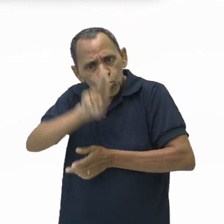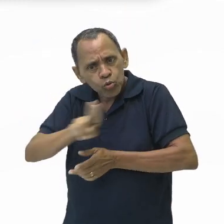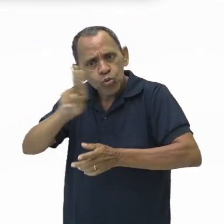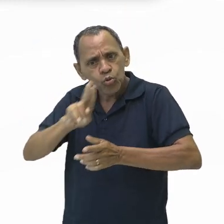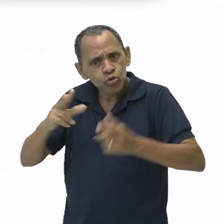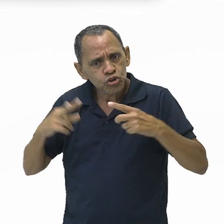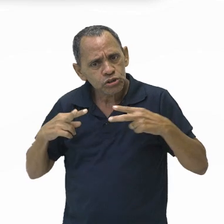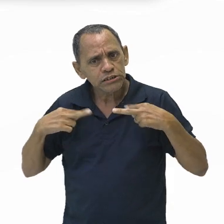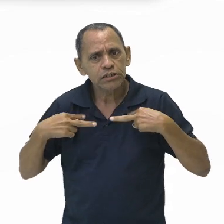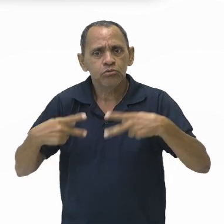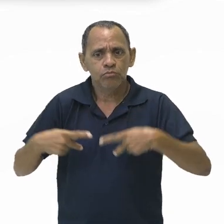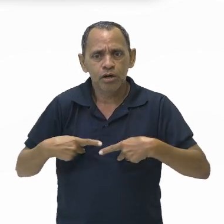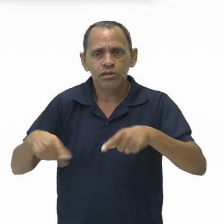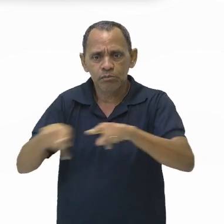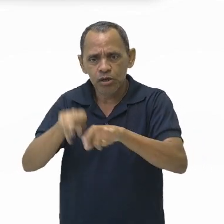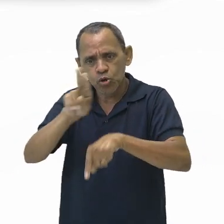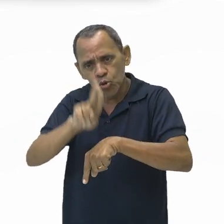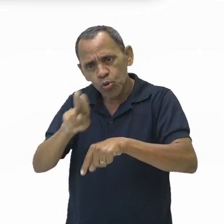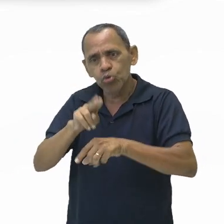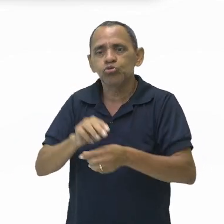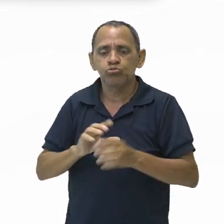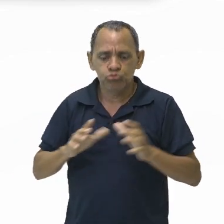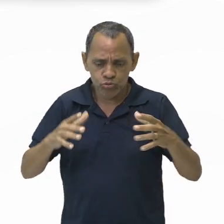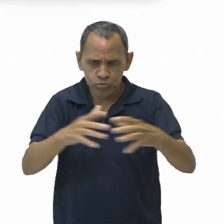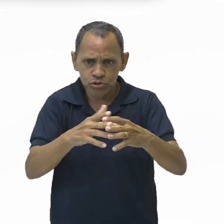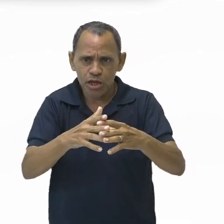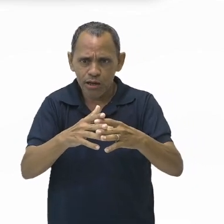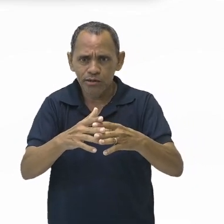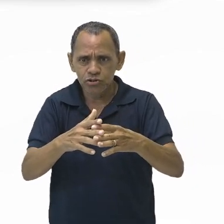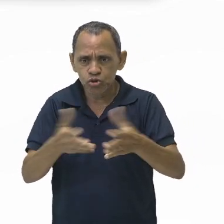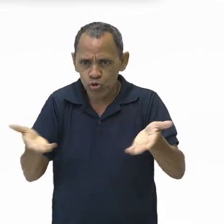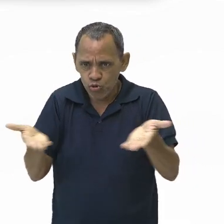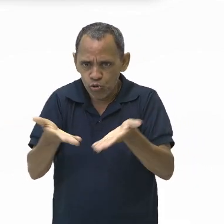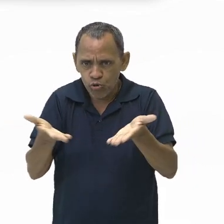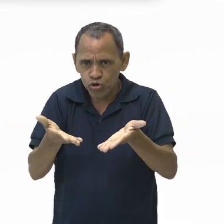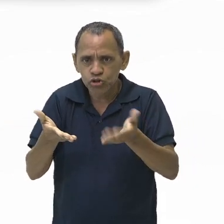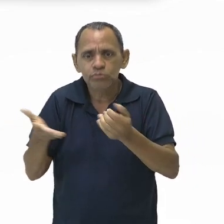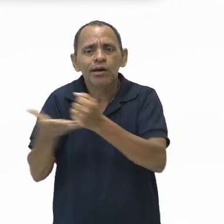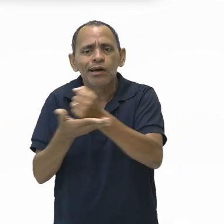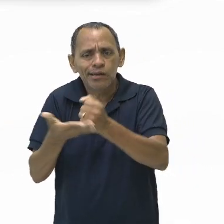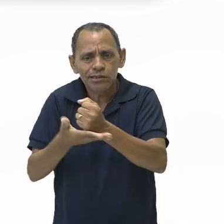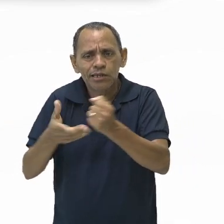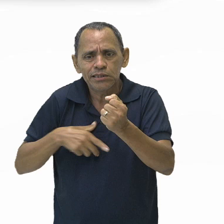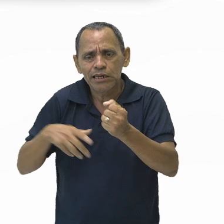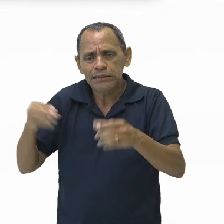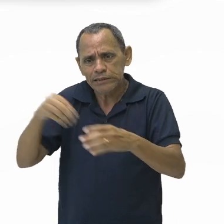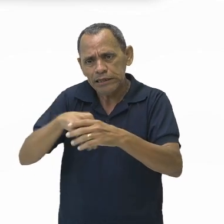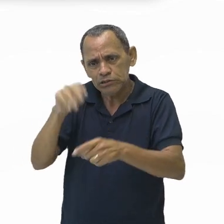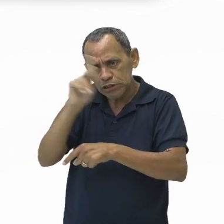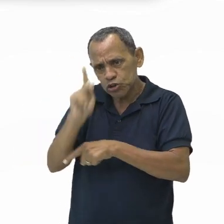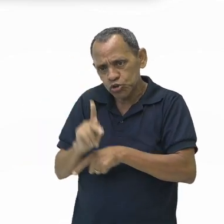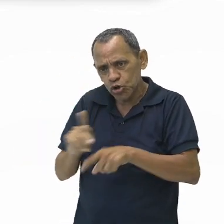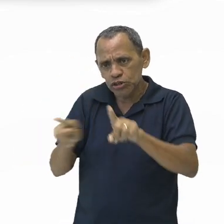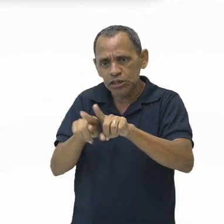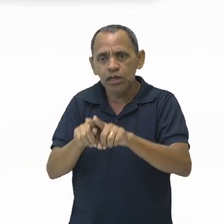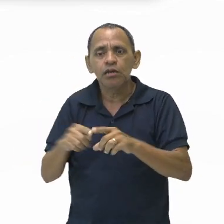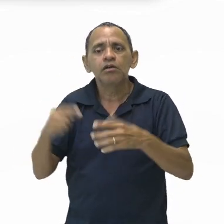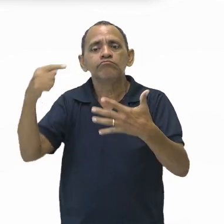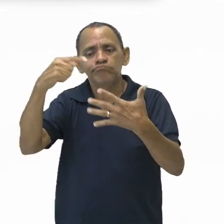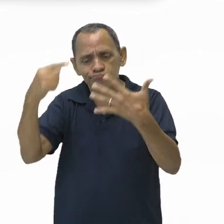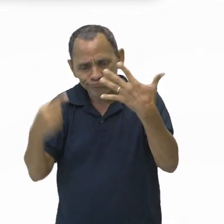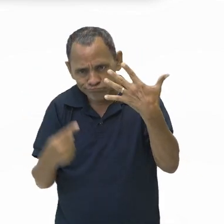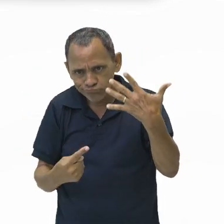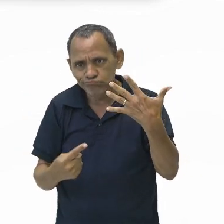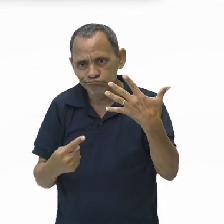das comunidades indígenas, ela tem se baseado ao longo da história nesses fatores que a gente vai ver aí.